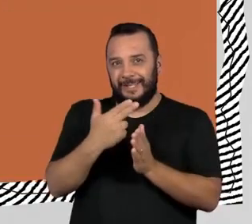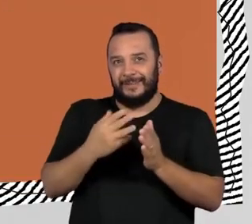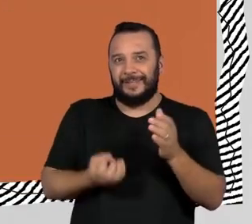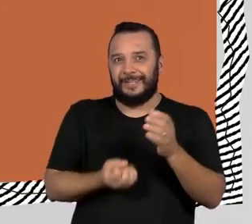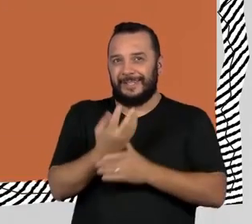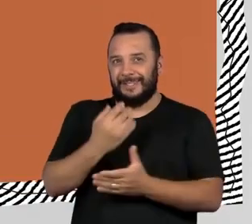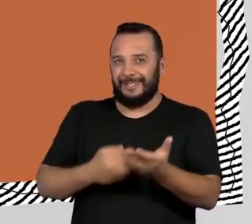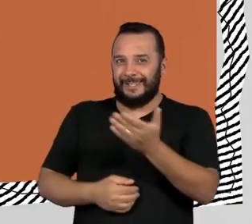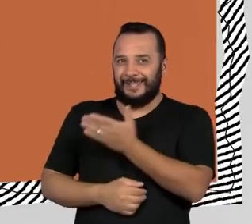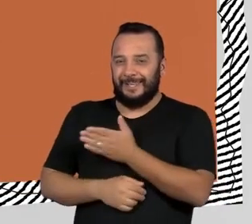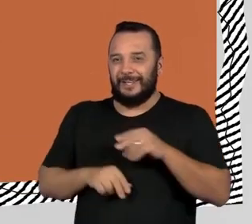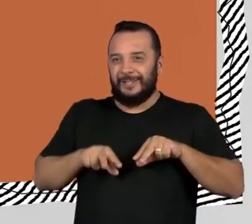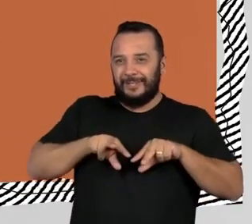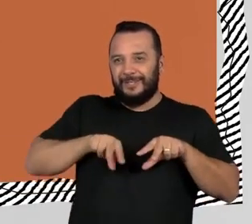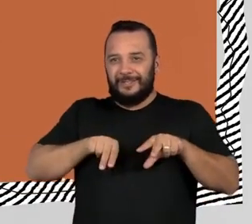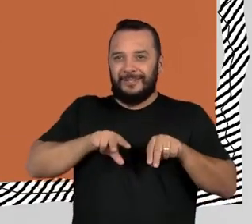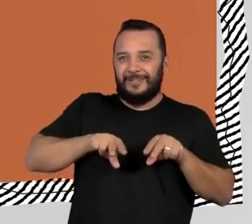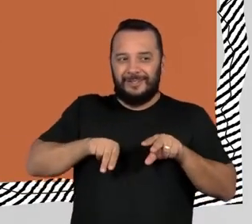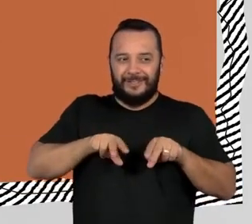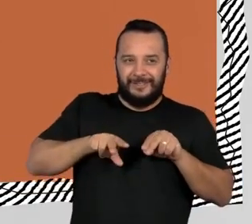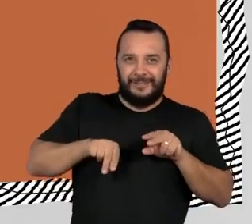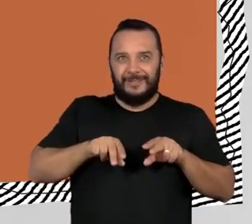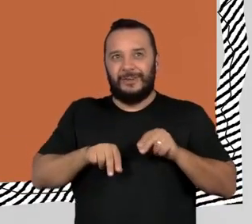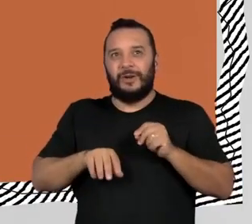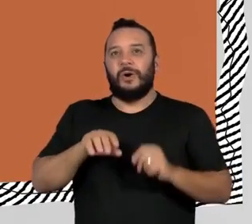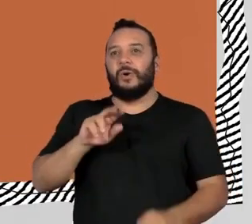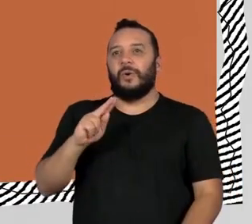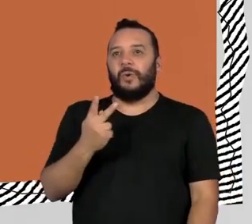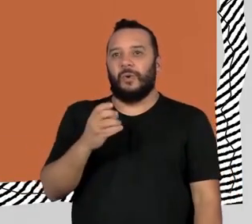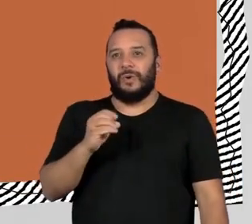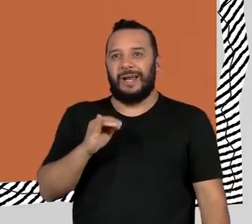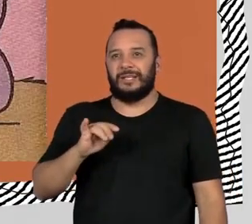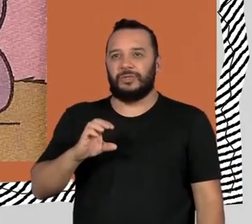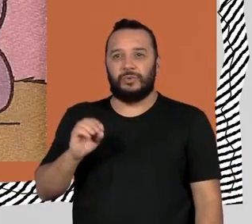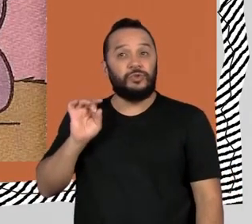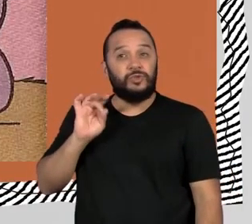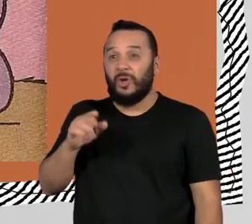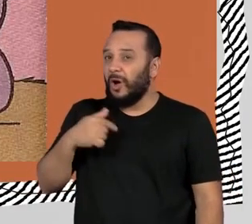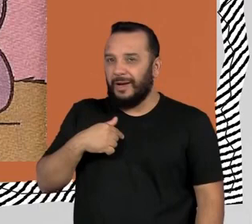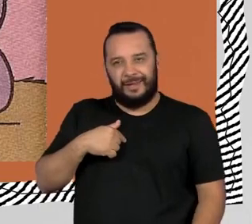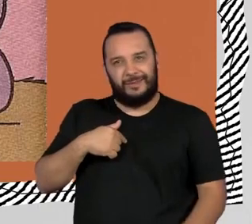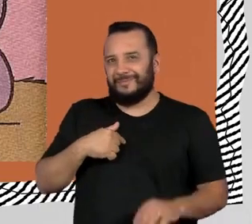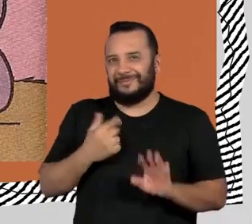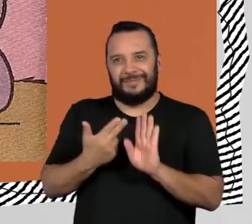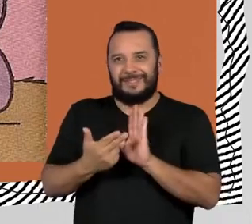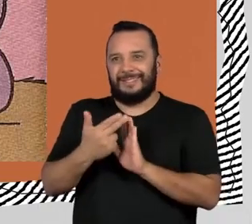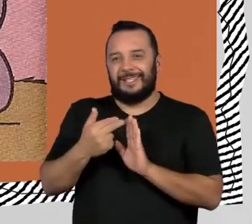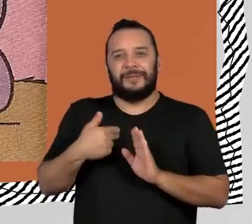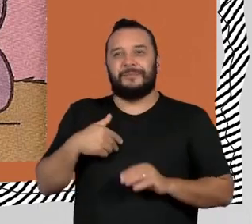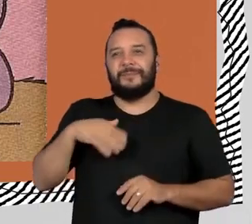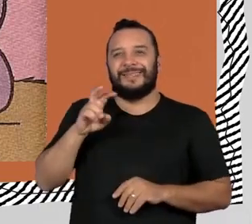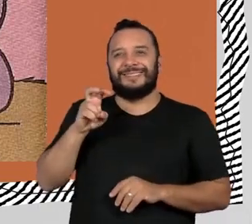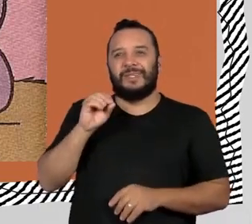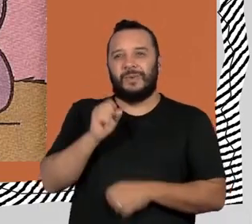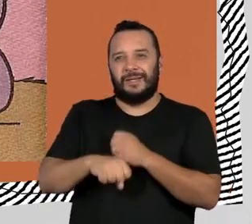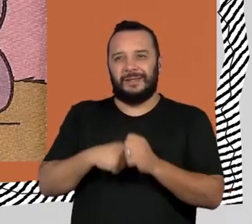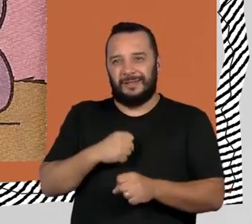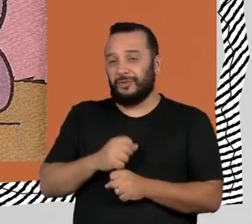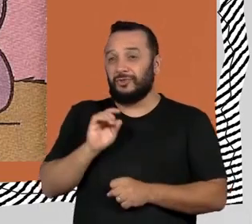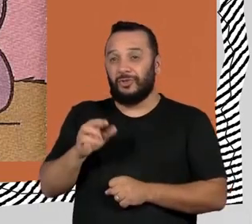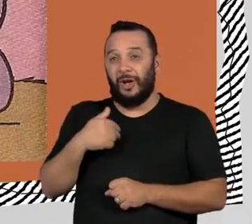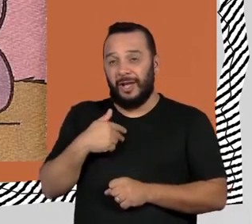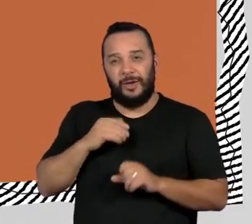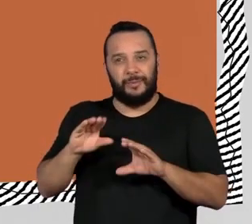esse daí ninguém podia botar a mão isso só eu durante 50 e tantos anos